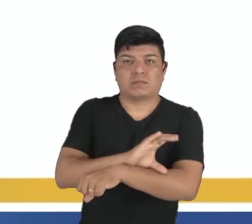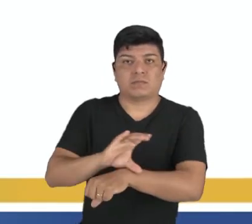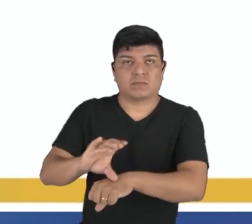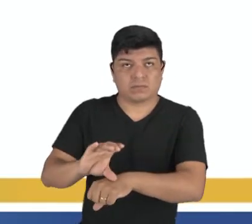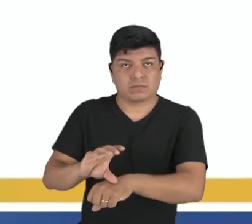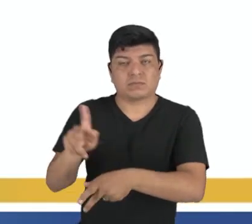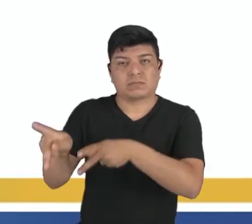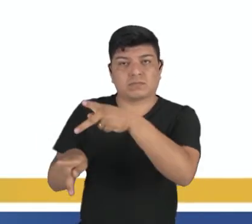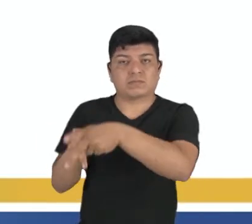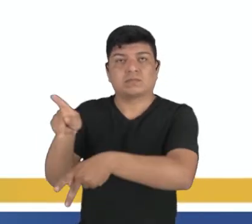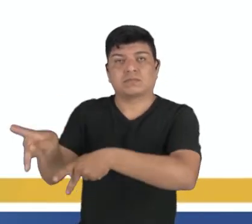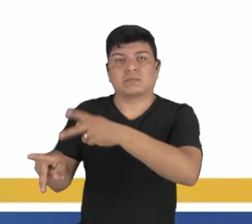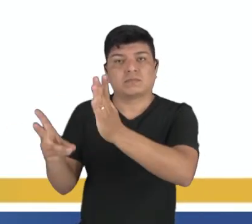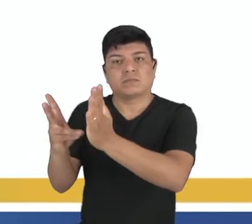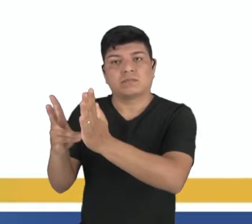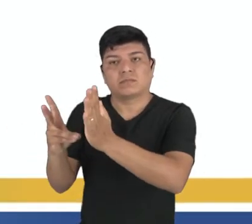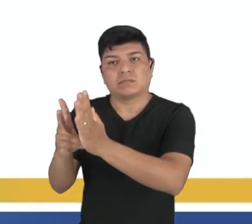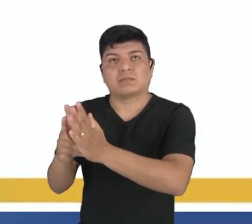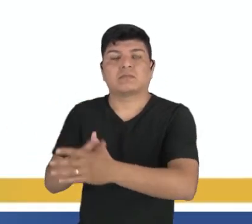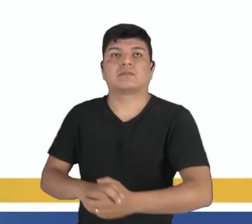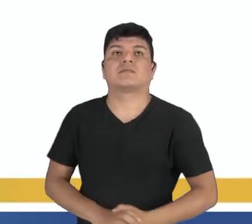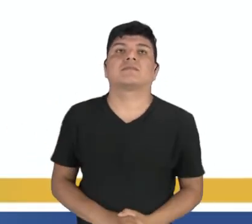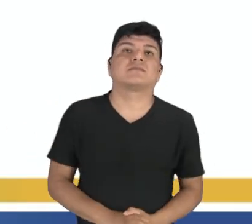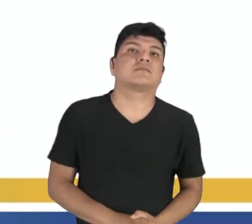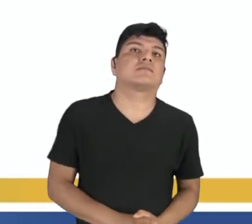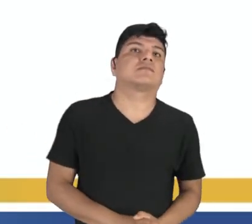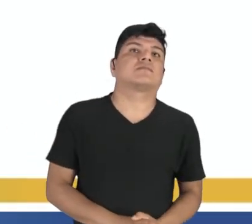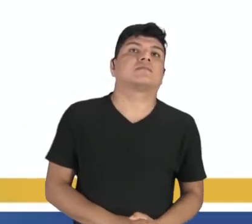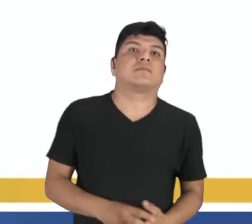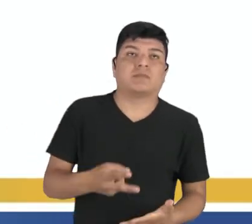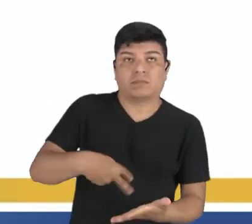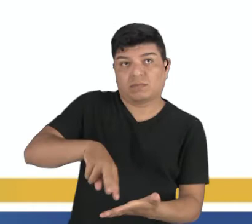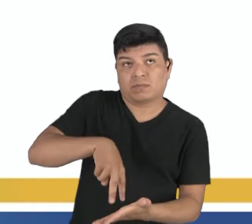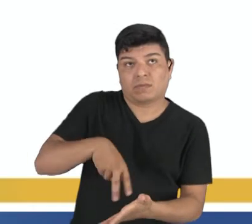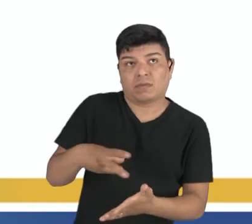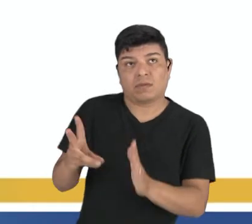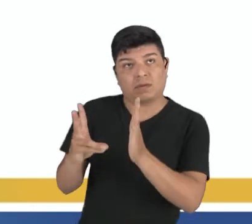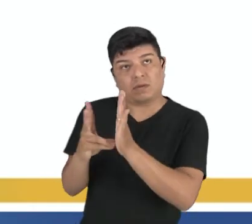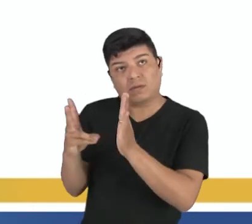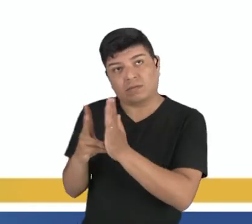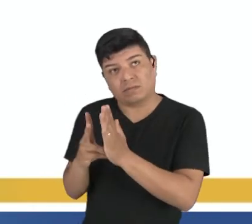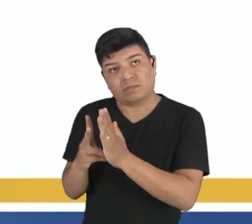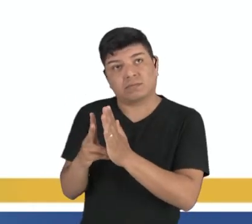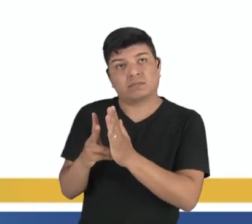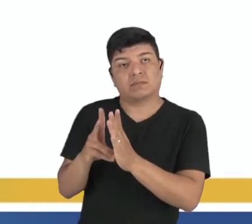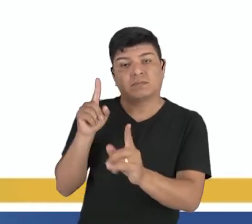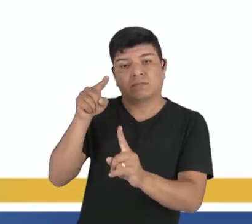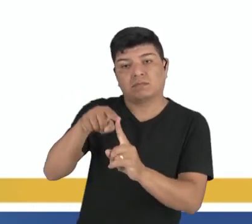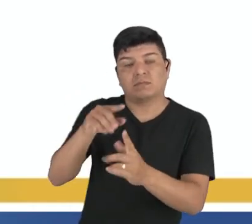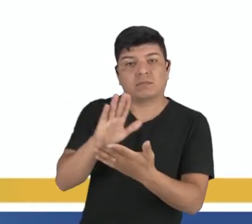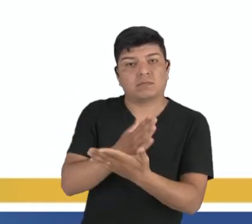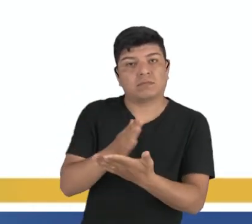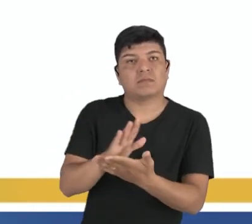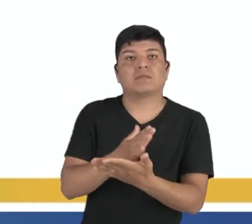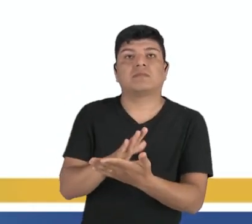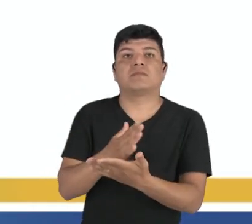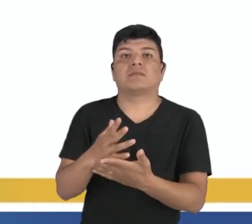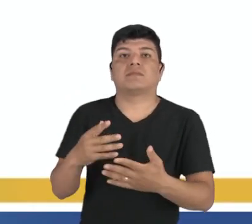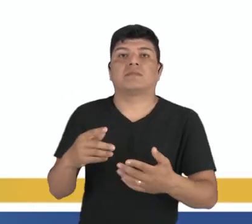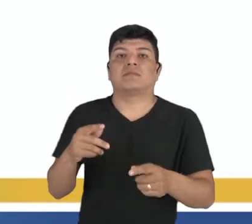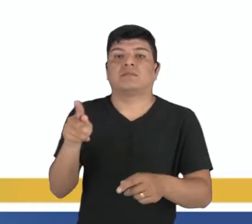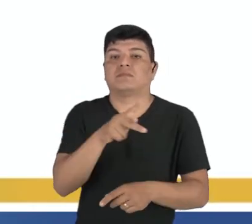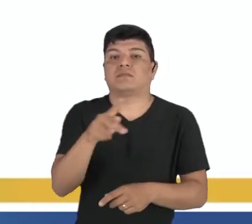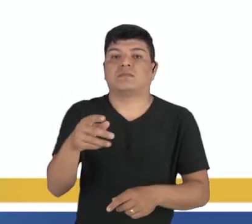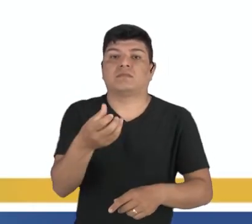culturas dos povos indígenas. As danças indígenas, elas têm alguns objetivos. O professor elencou para a gente